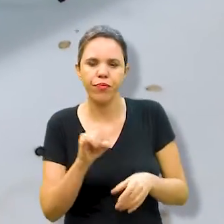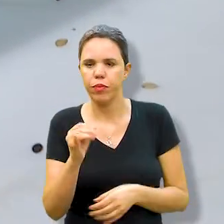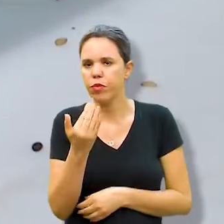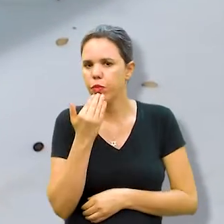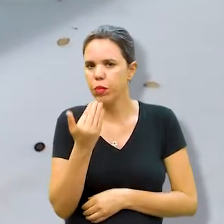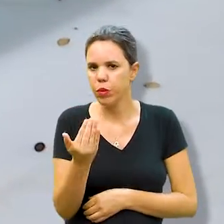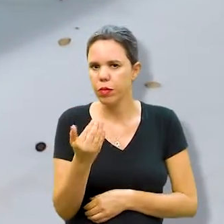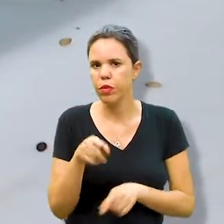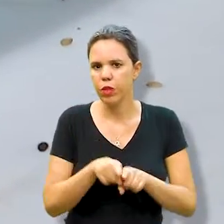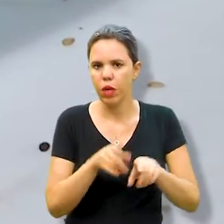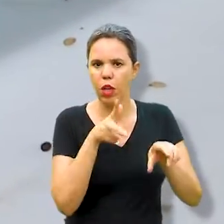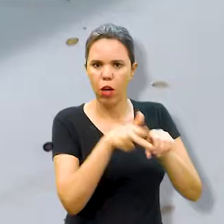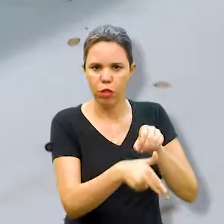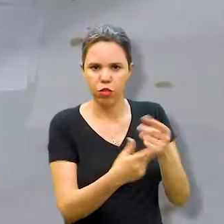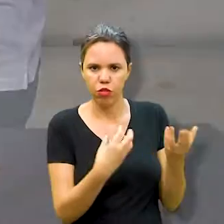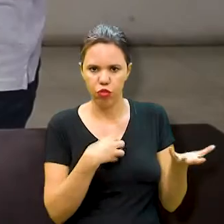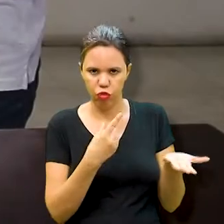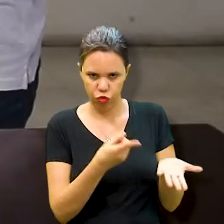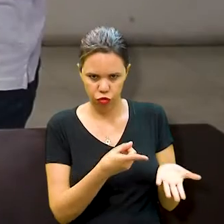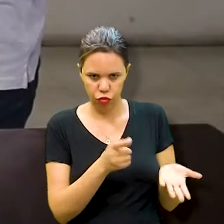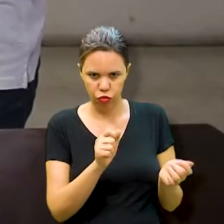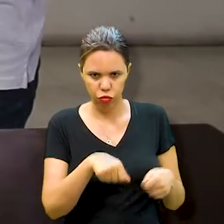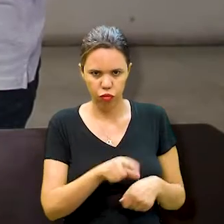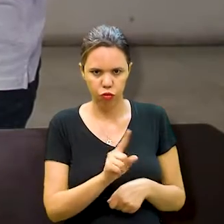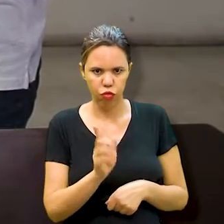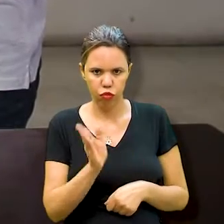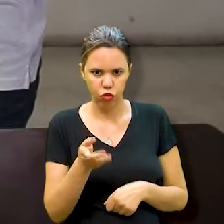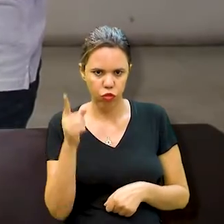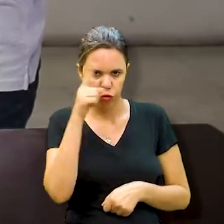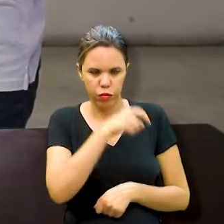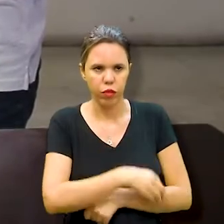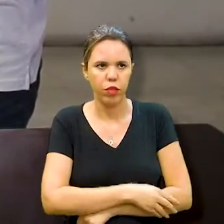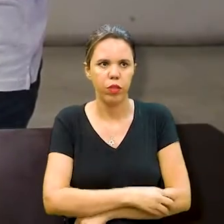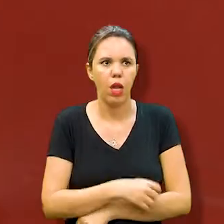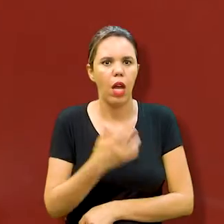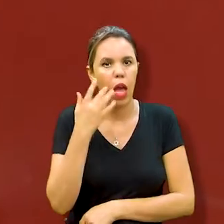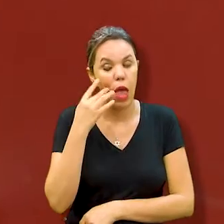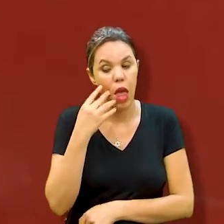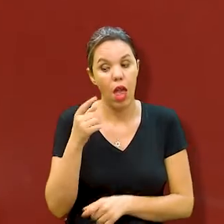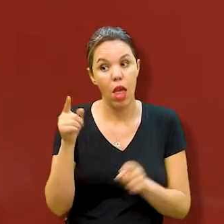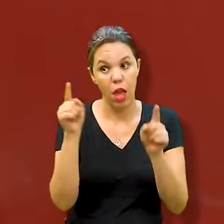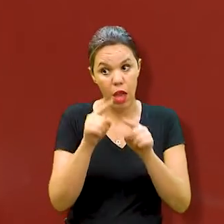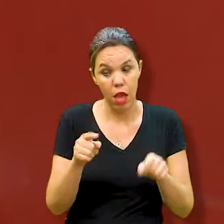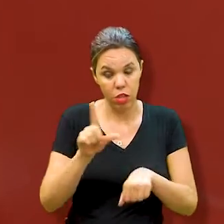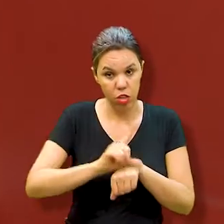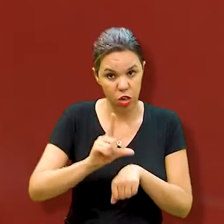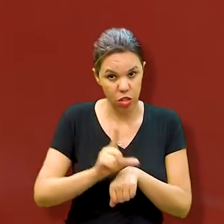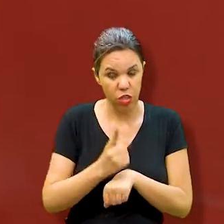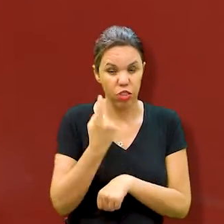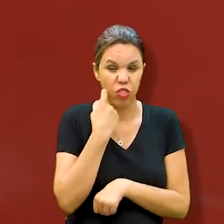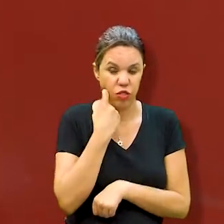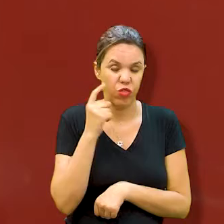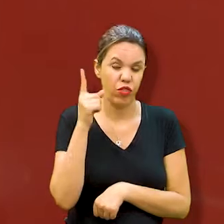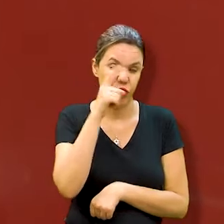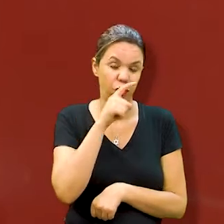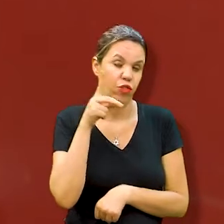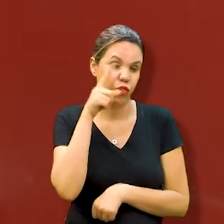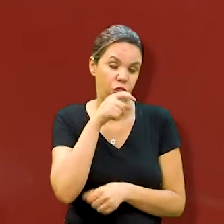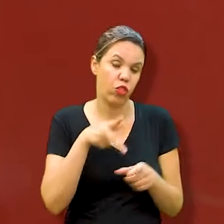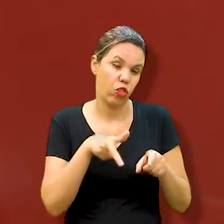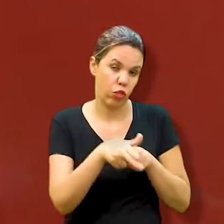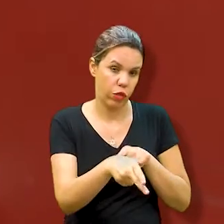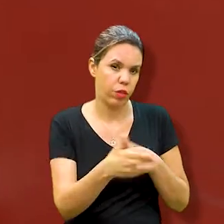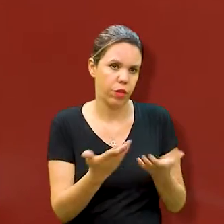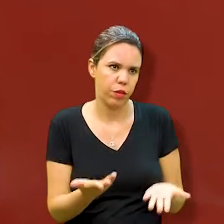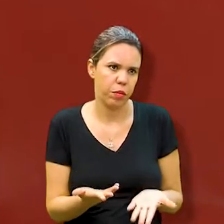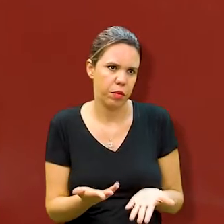se a gente pedir isso também cortam já nesse nesse corte ou já é mais difícil eu acho que na peixaria não já fica mais difícil para